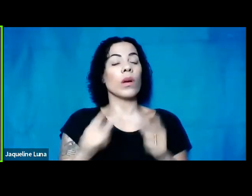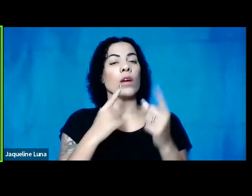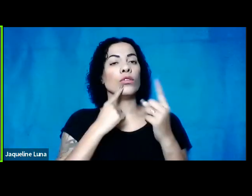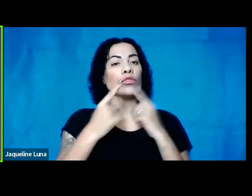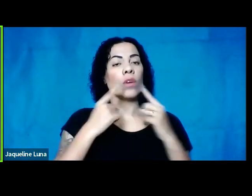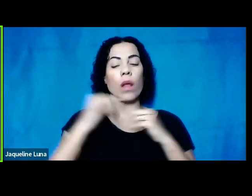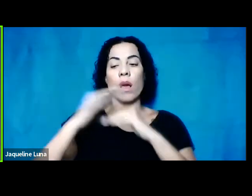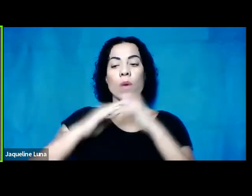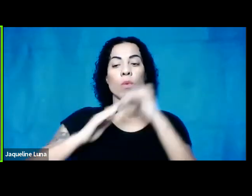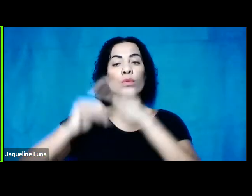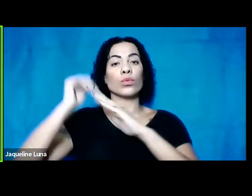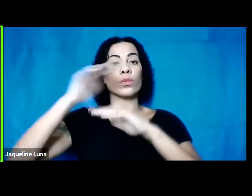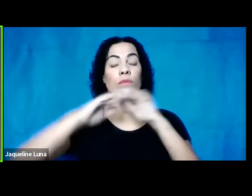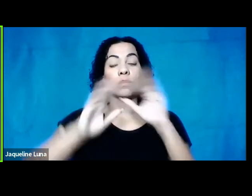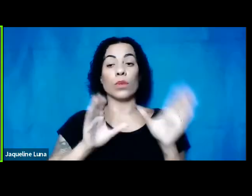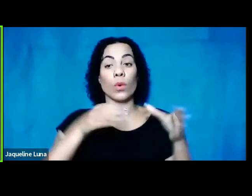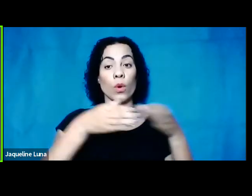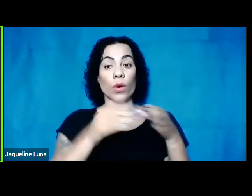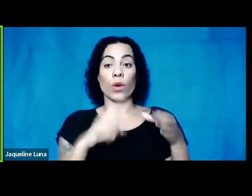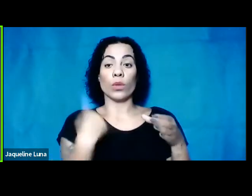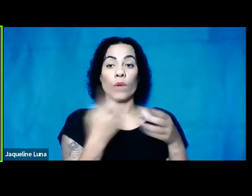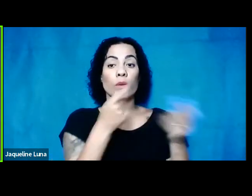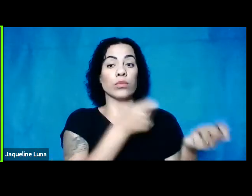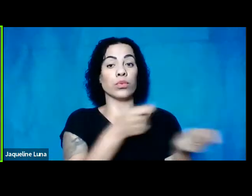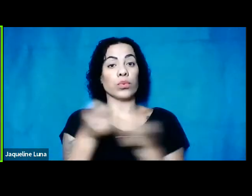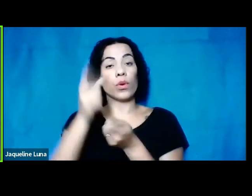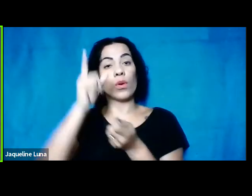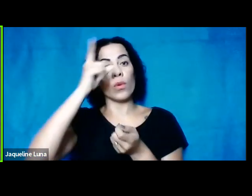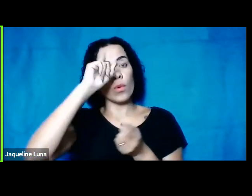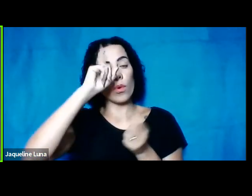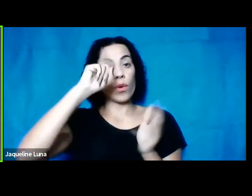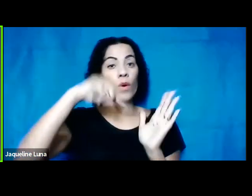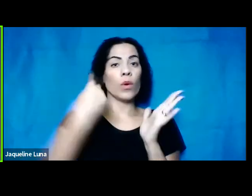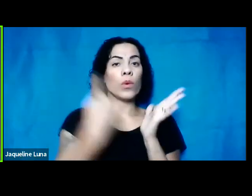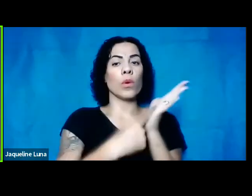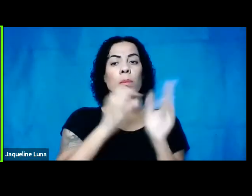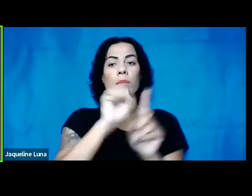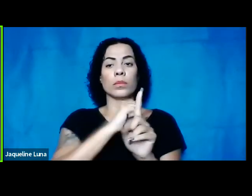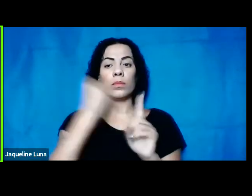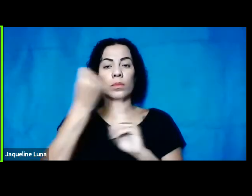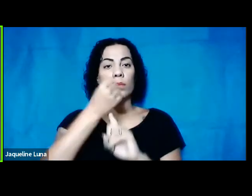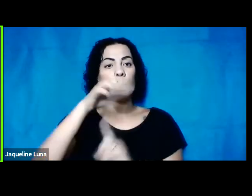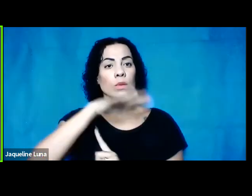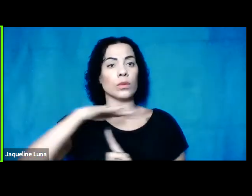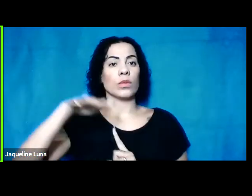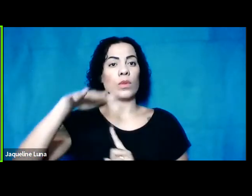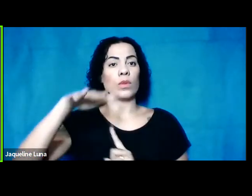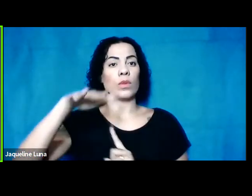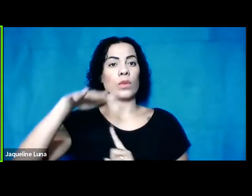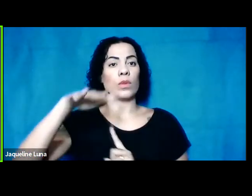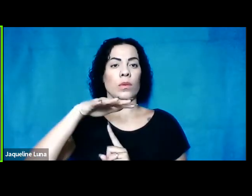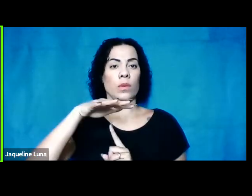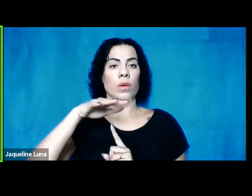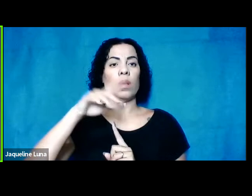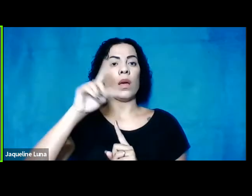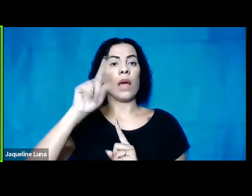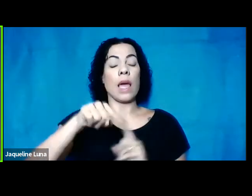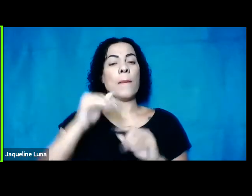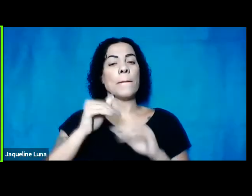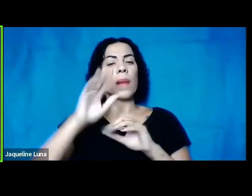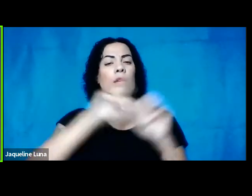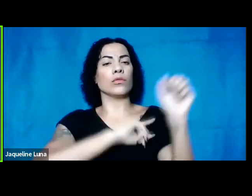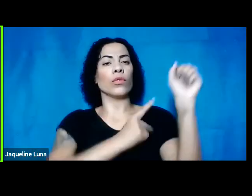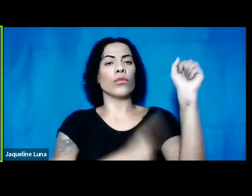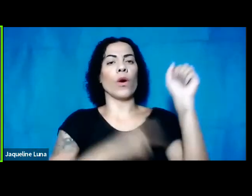construção coletiva do nosso cotidiano, de compromisso com a sociedade, com diálogo, com o fortalecimento